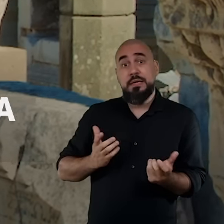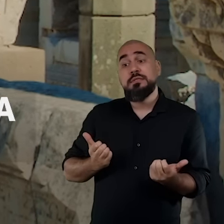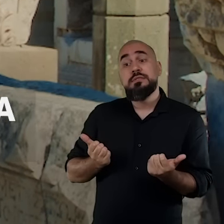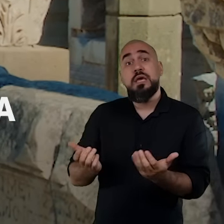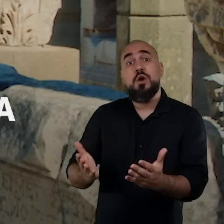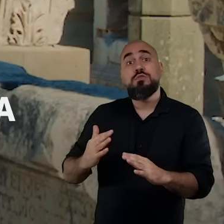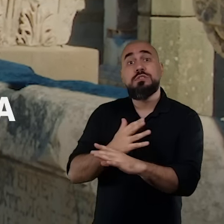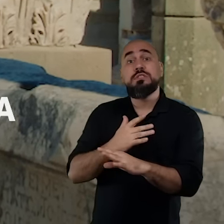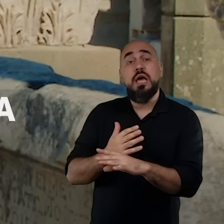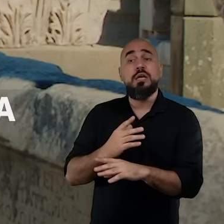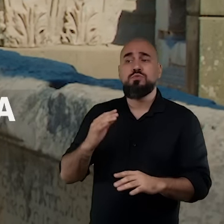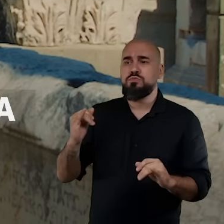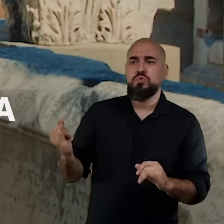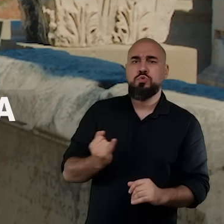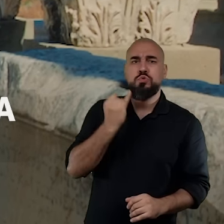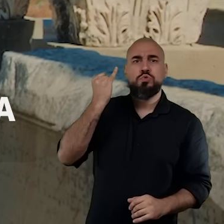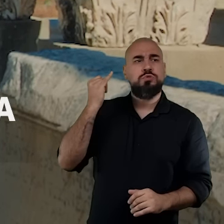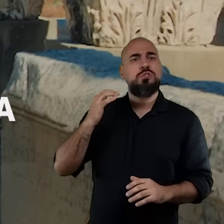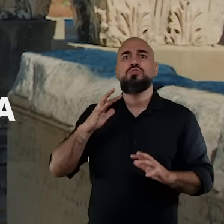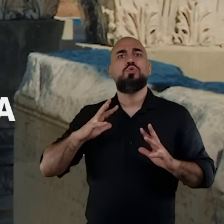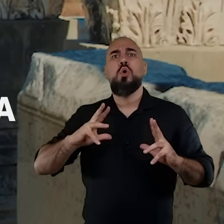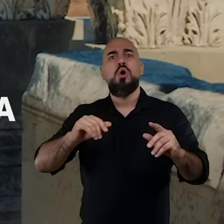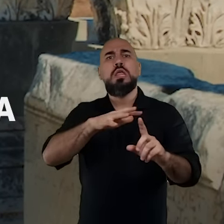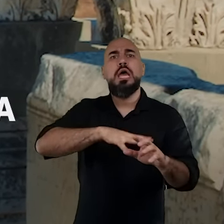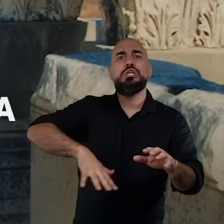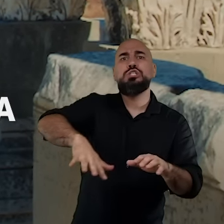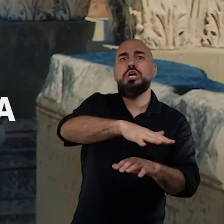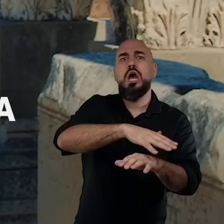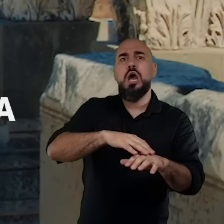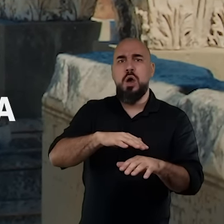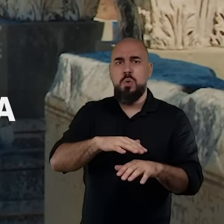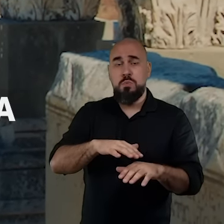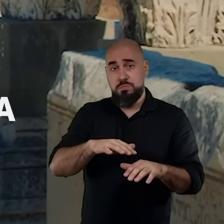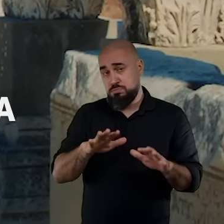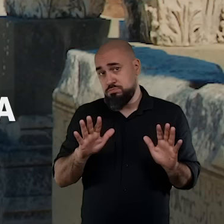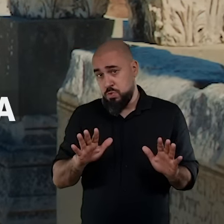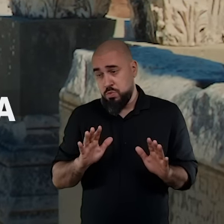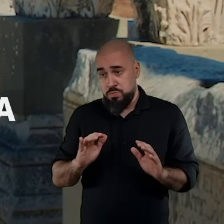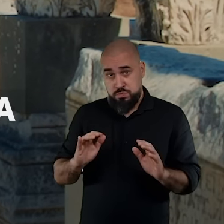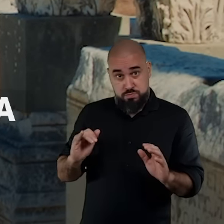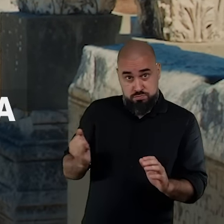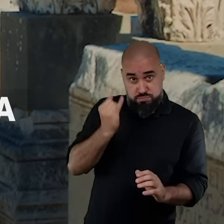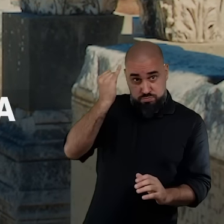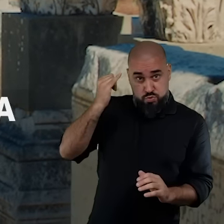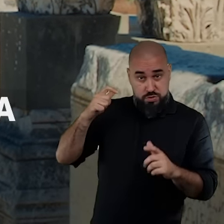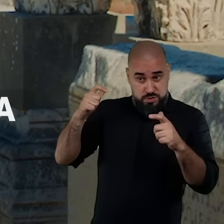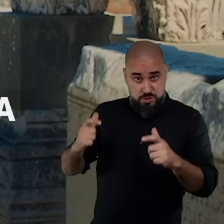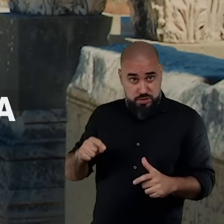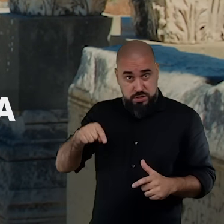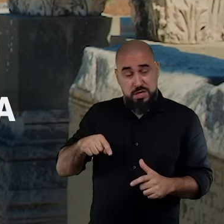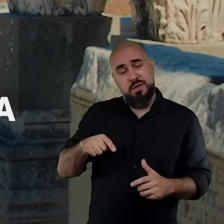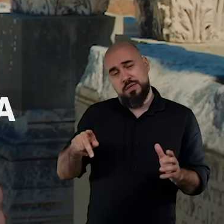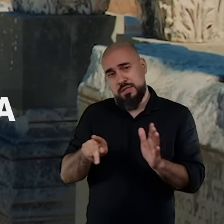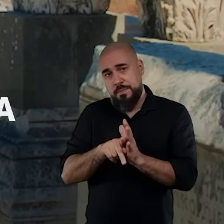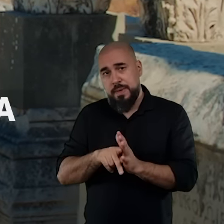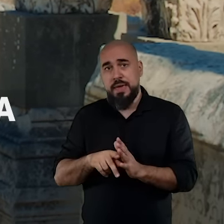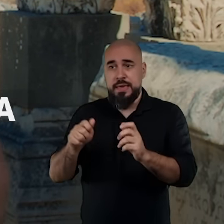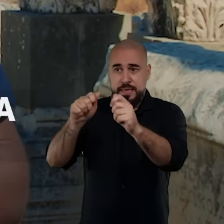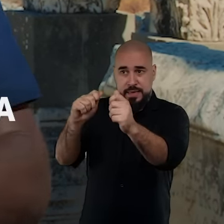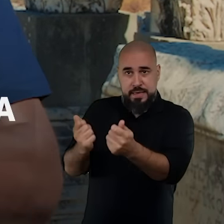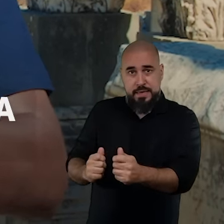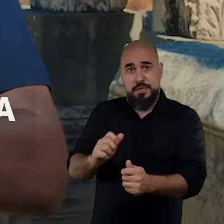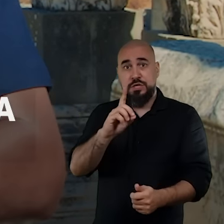deu status para essa cidade em toda a região da Ásia Menor. E esse status que ele deu à cidade, bem como a padroeira daqui,